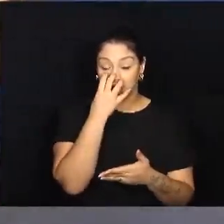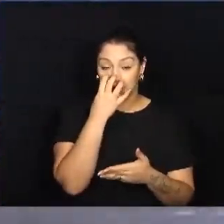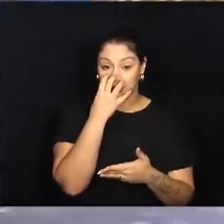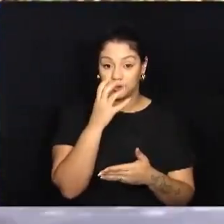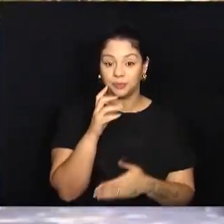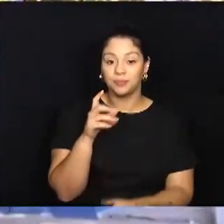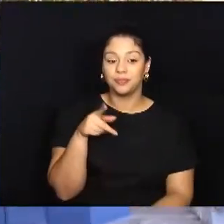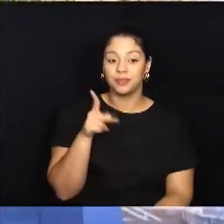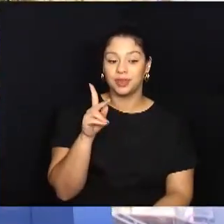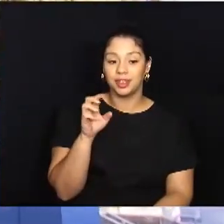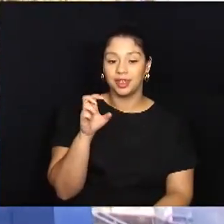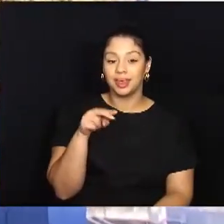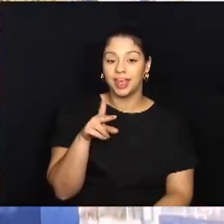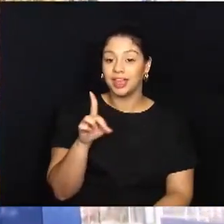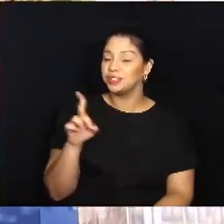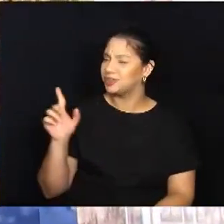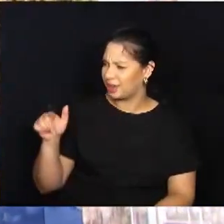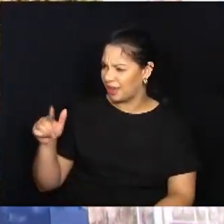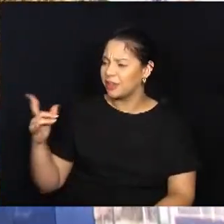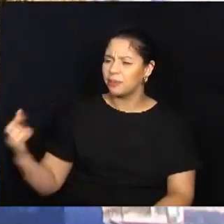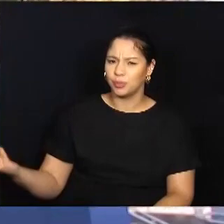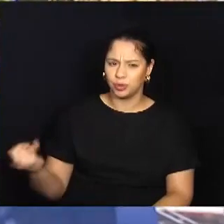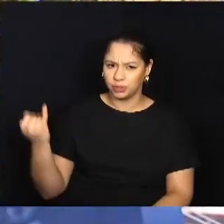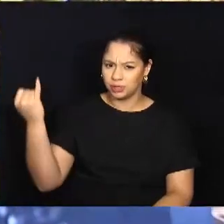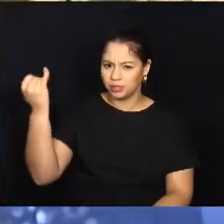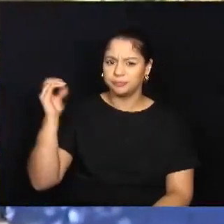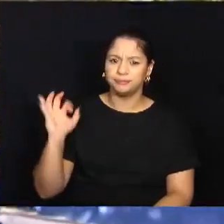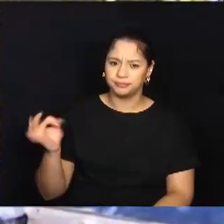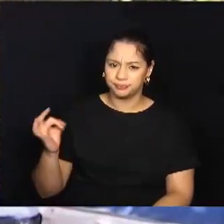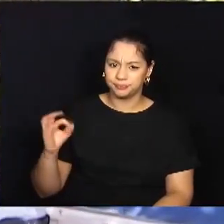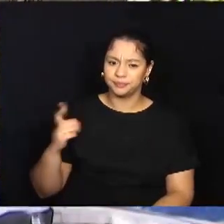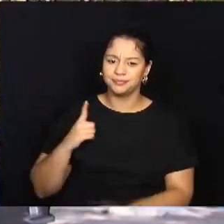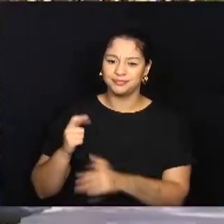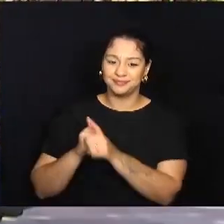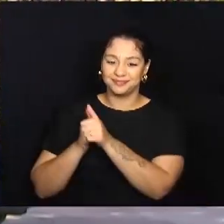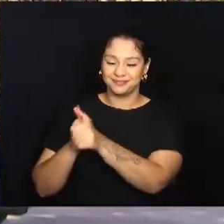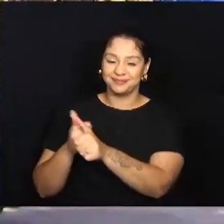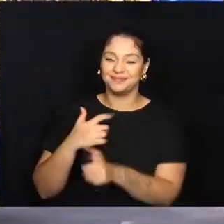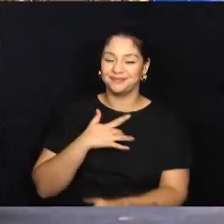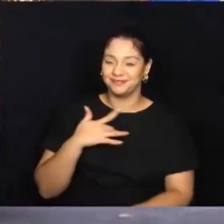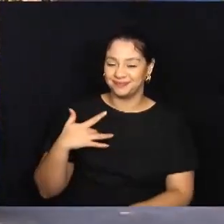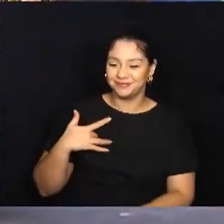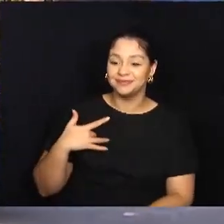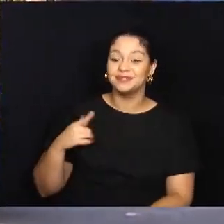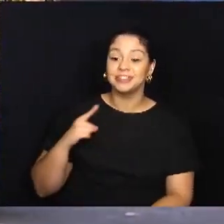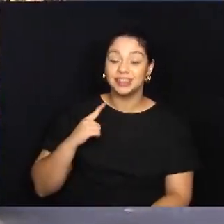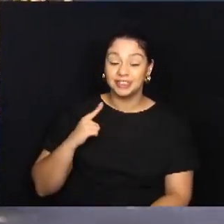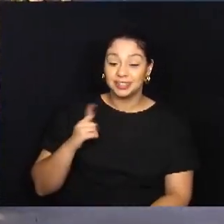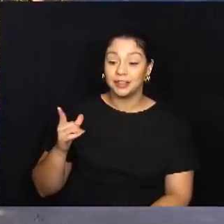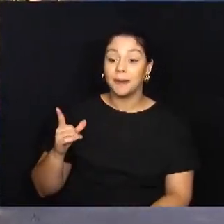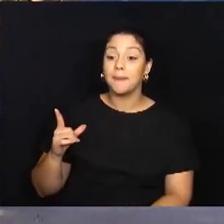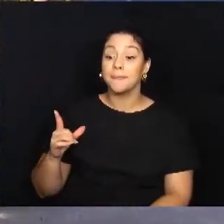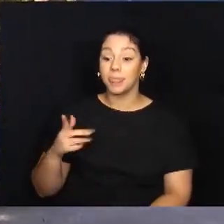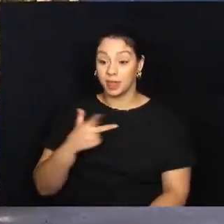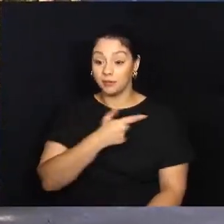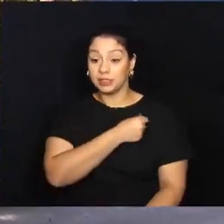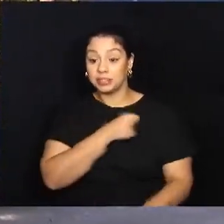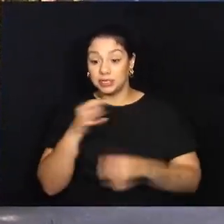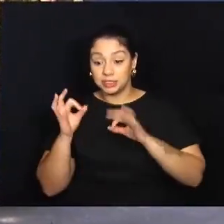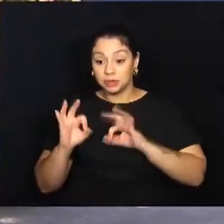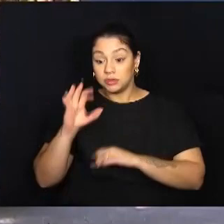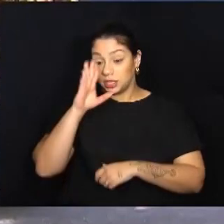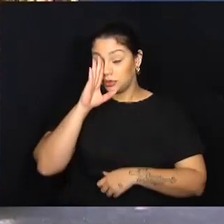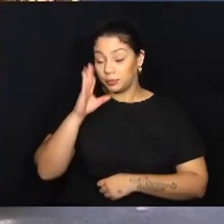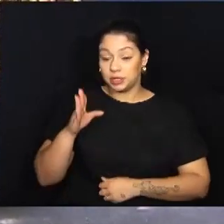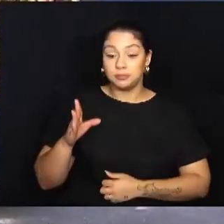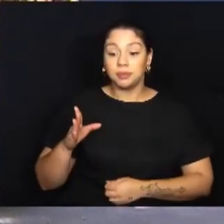O Candy, isso. Sim, é importante, né, tá acompanhando a saúde dele, né, para que fique com a vacinação em dia, principalmente,